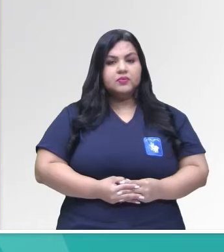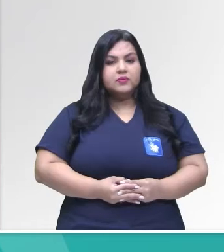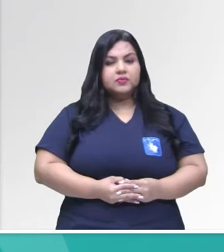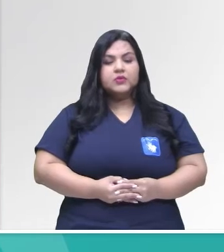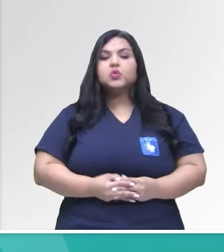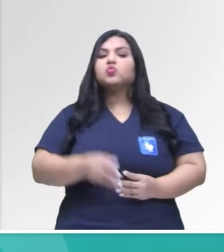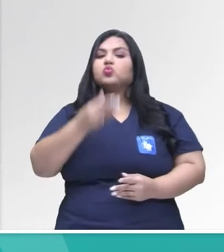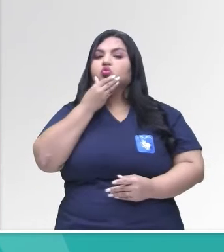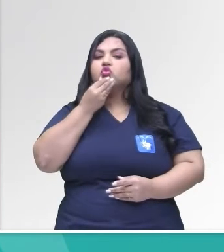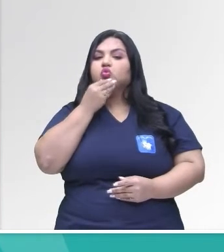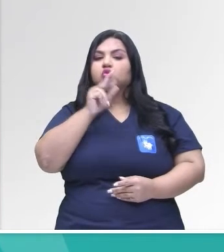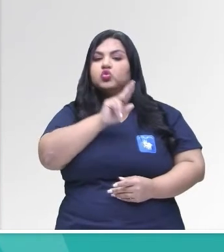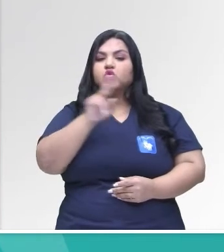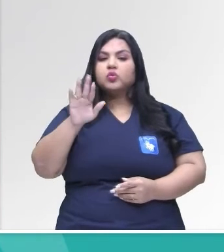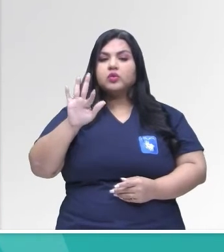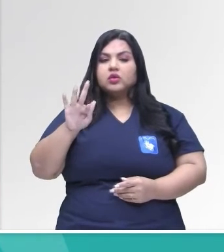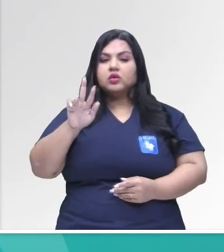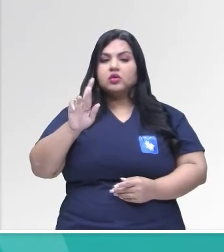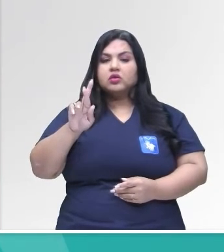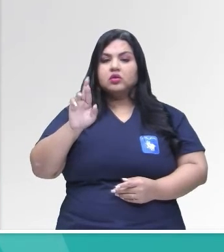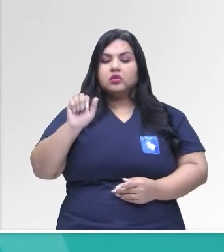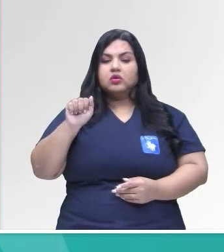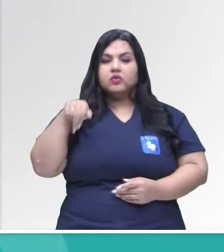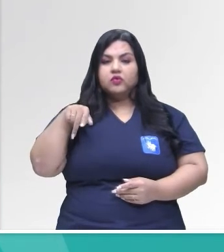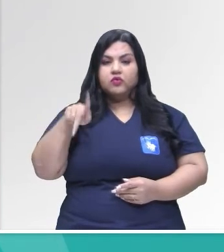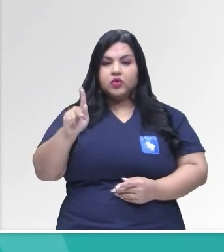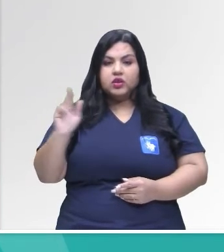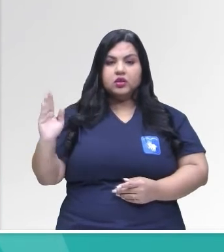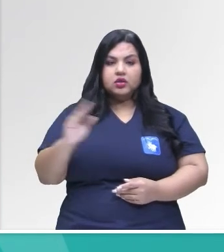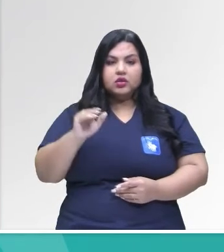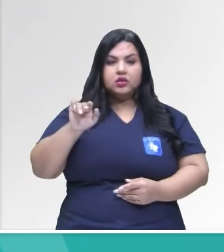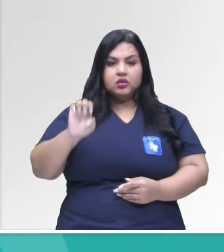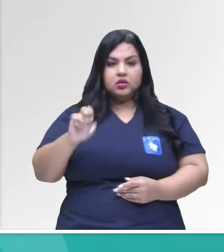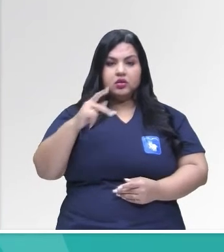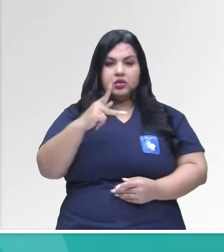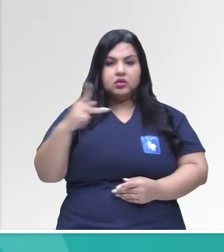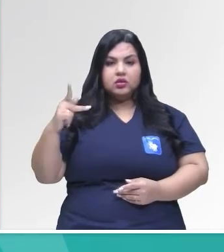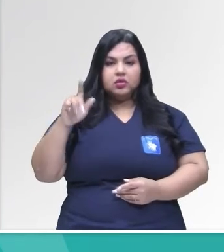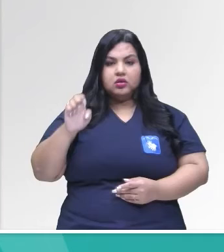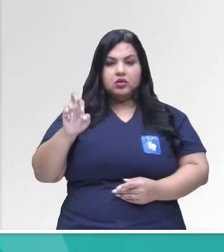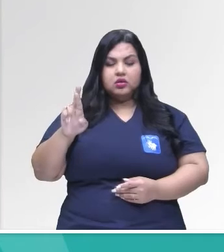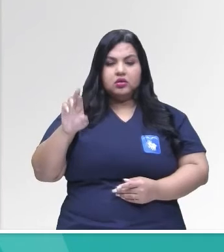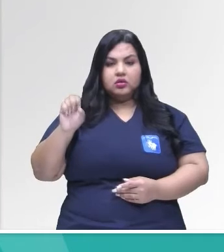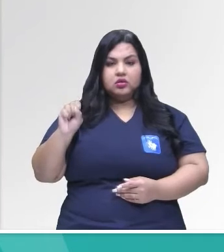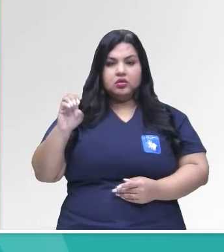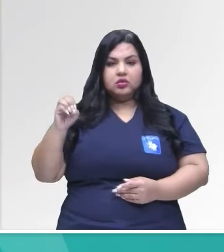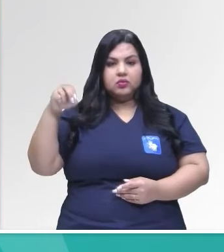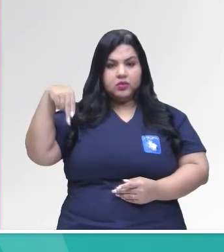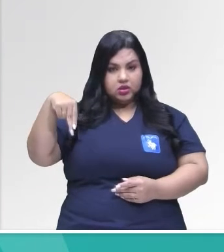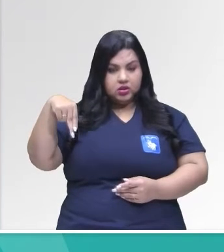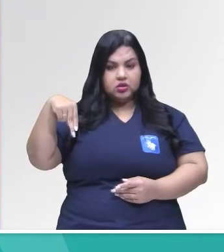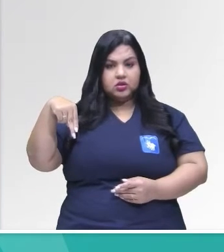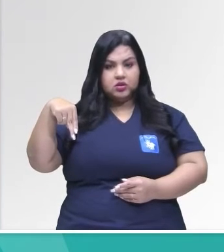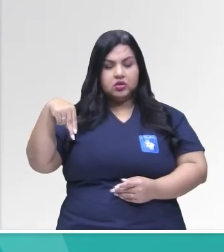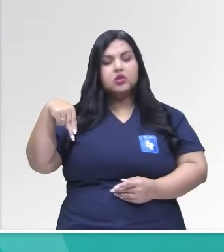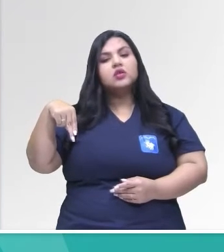o criador do picolé, ele que inventou, tá bom? Ele tinha só 11 anos quando isso aconteceu, e foi por acidente também. Então, some